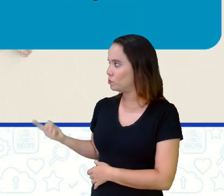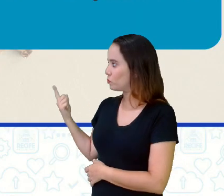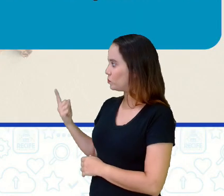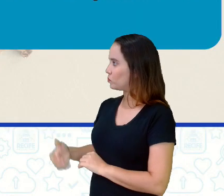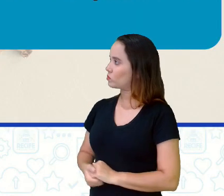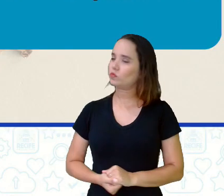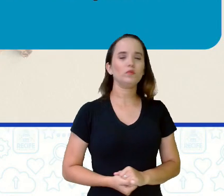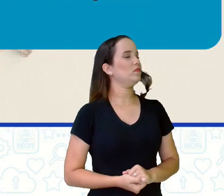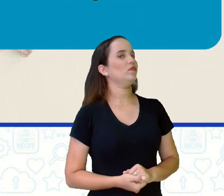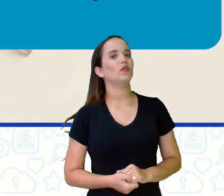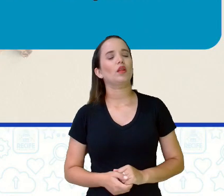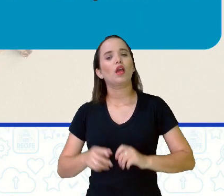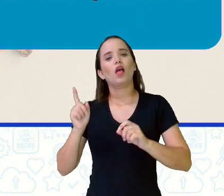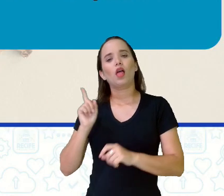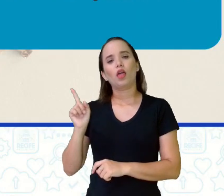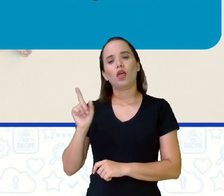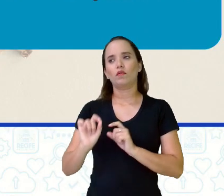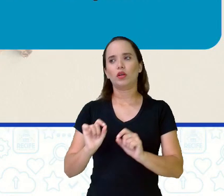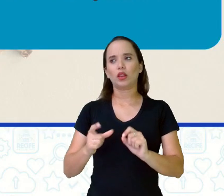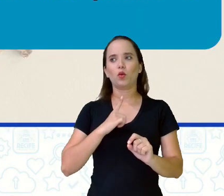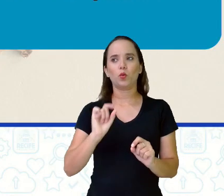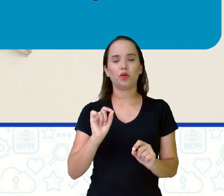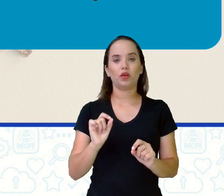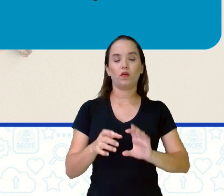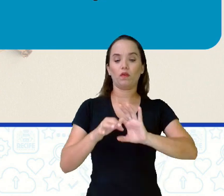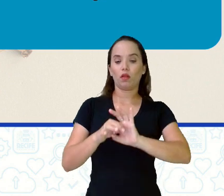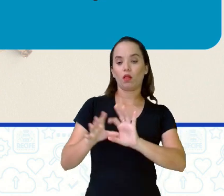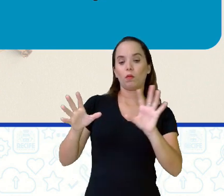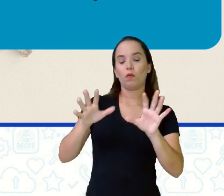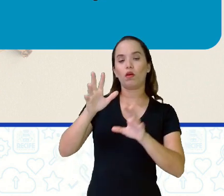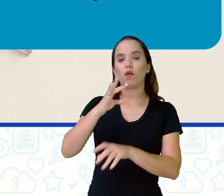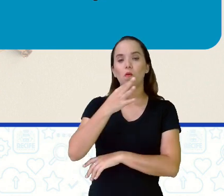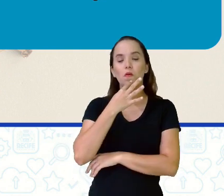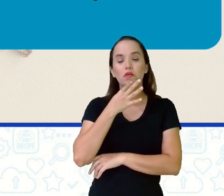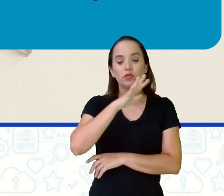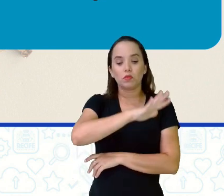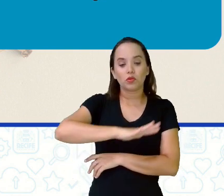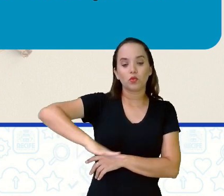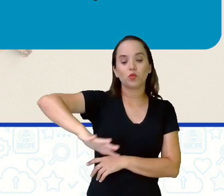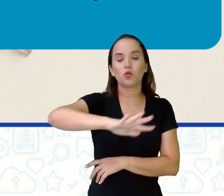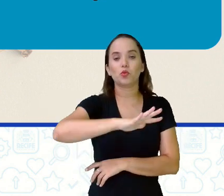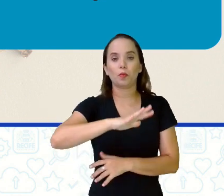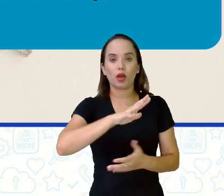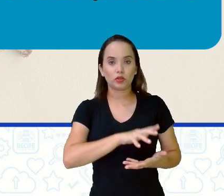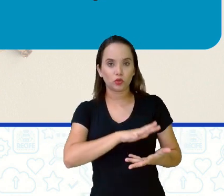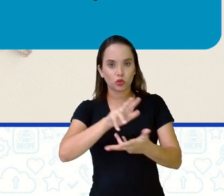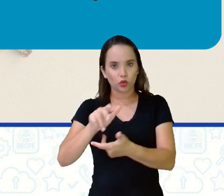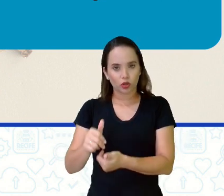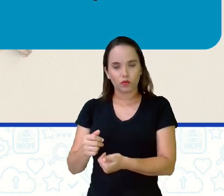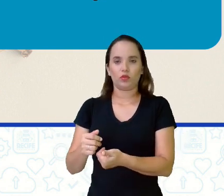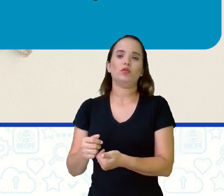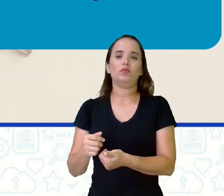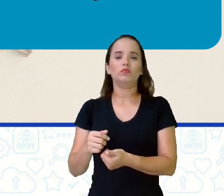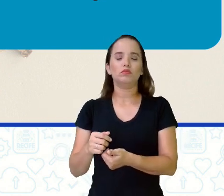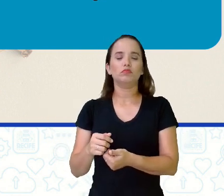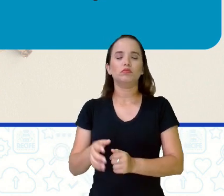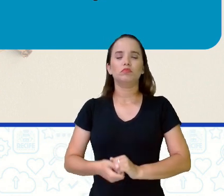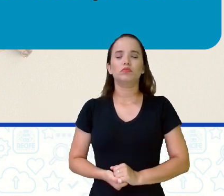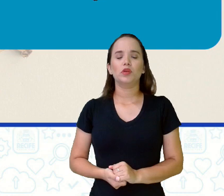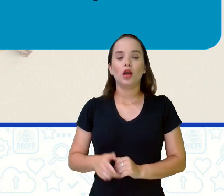permitir o conhecimento sobre o espaço geográfico e o uso do território, ela, também a geografia,